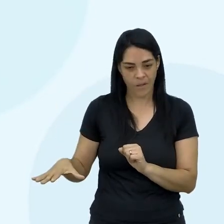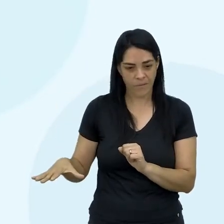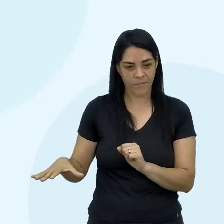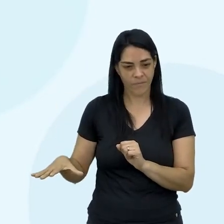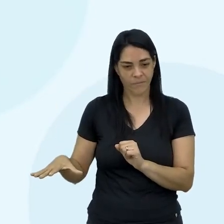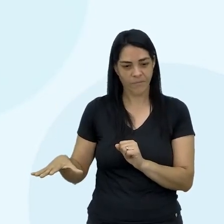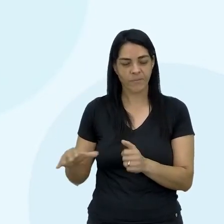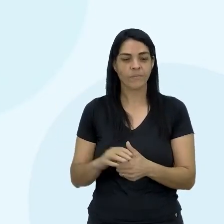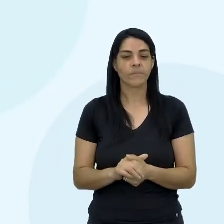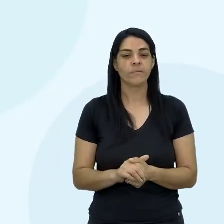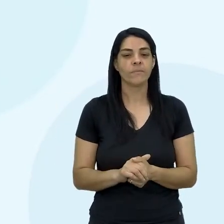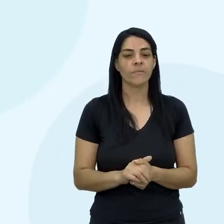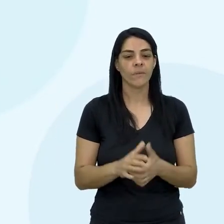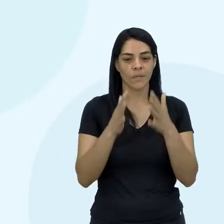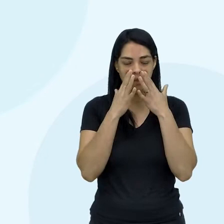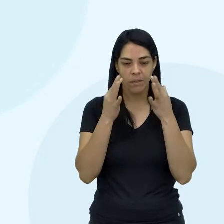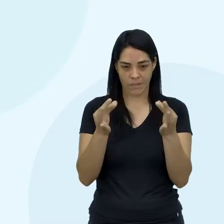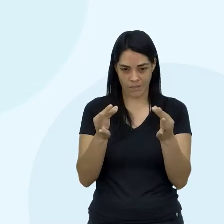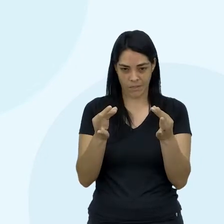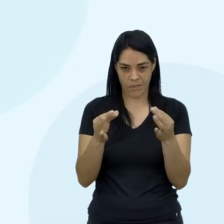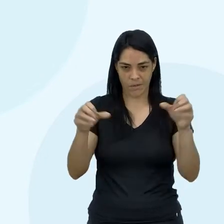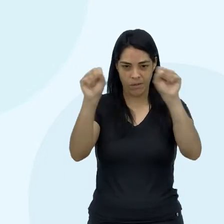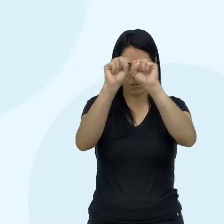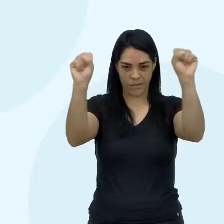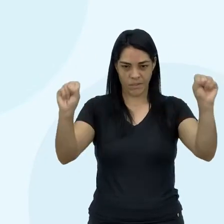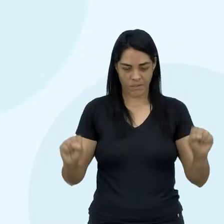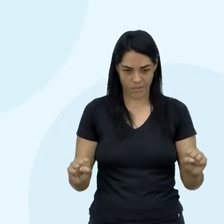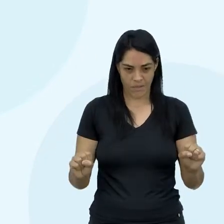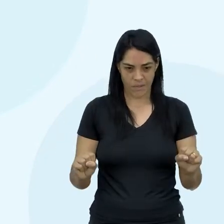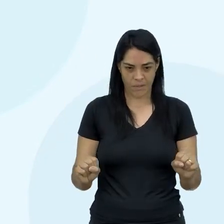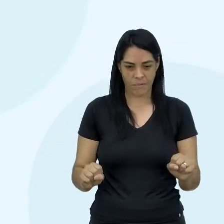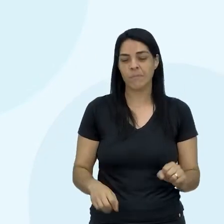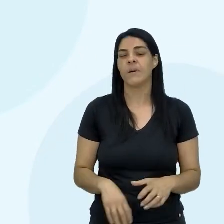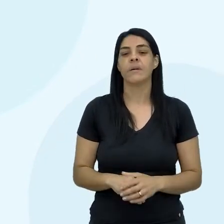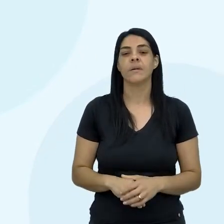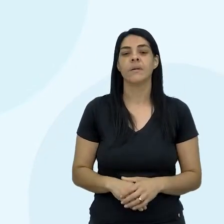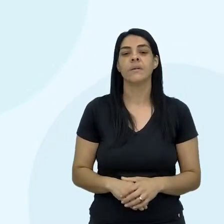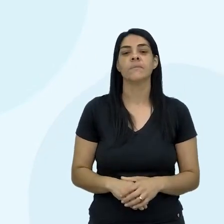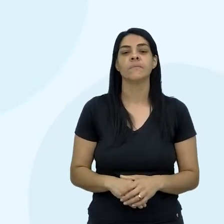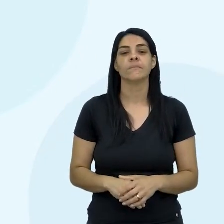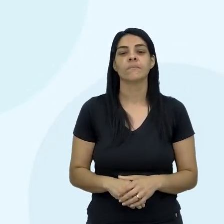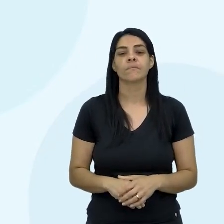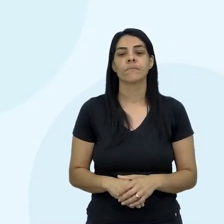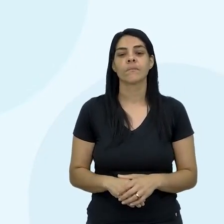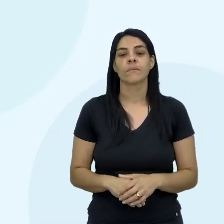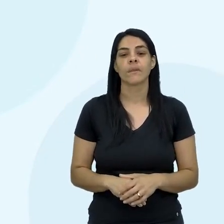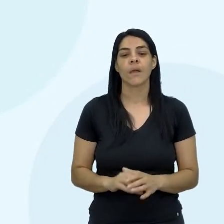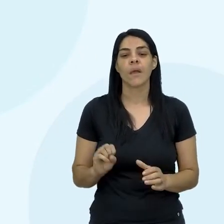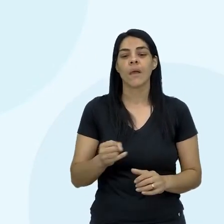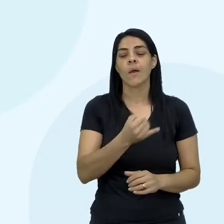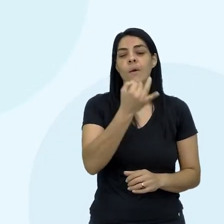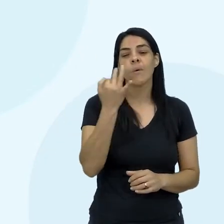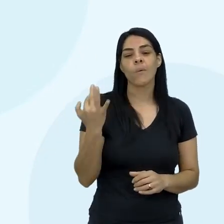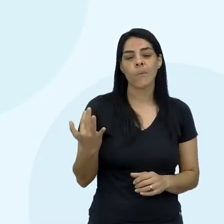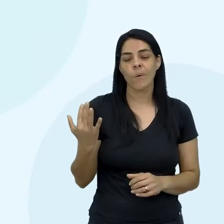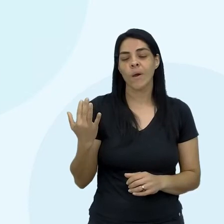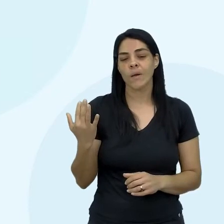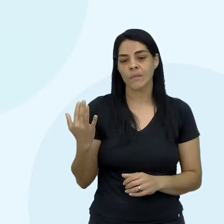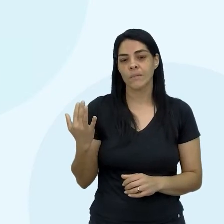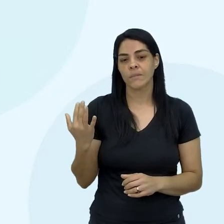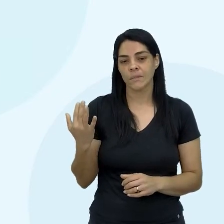reparem, num sistema capitalista clássico, olha quantas vezes